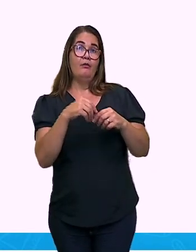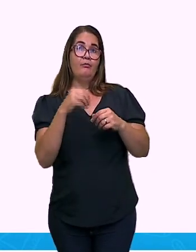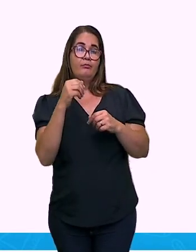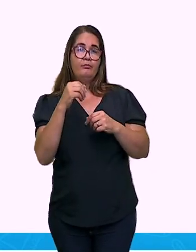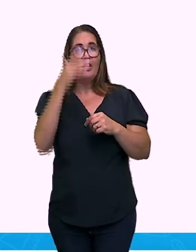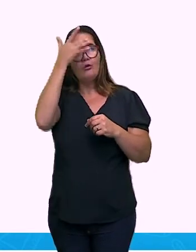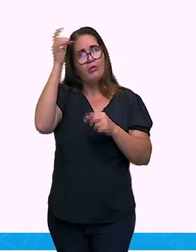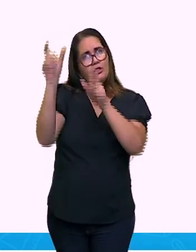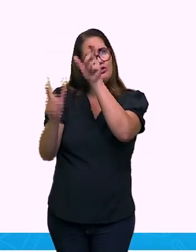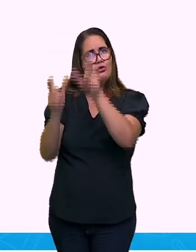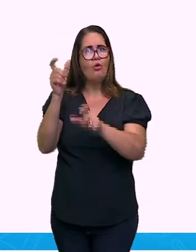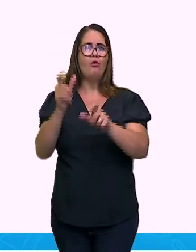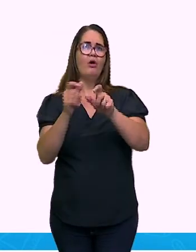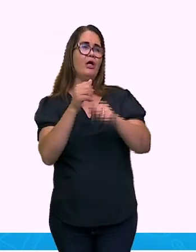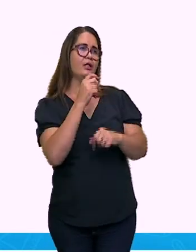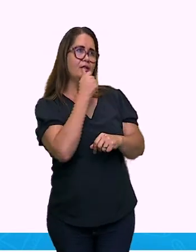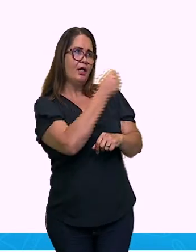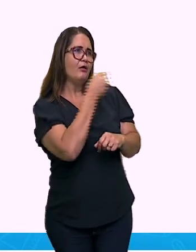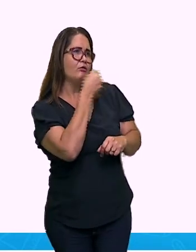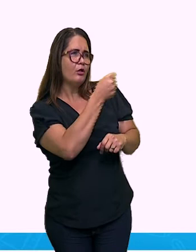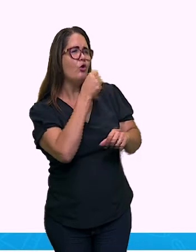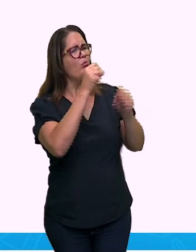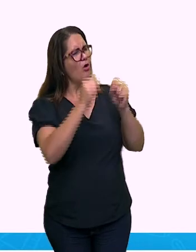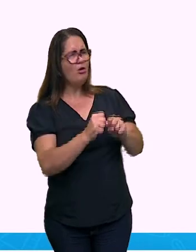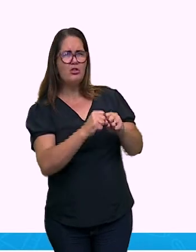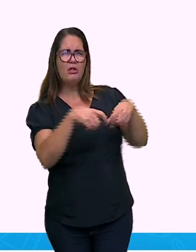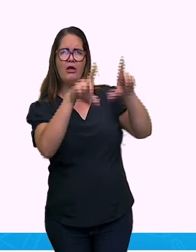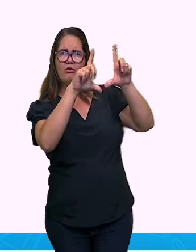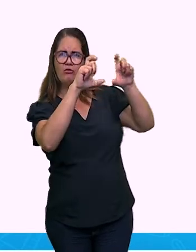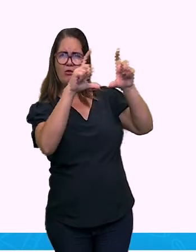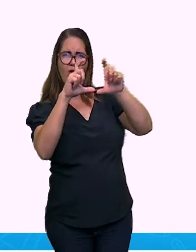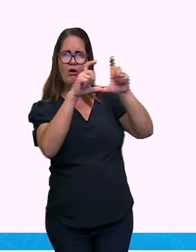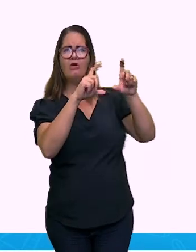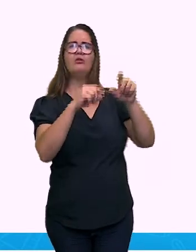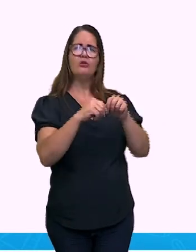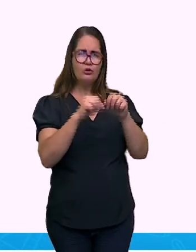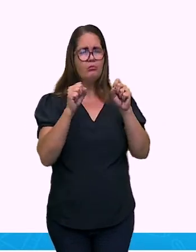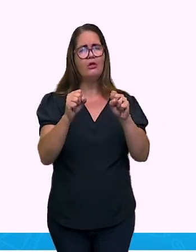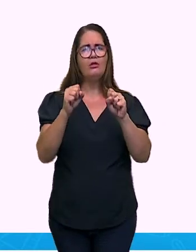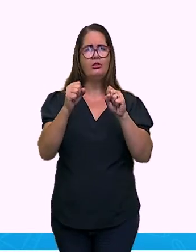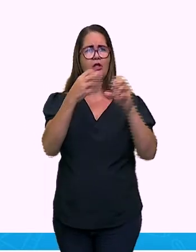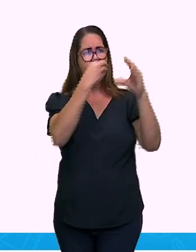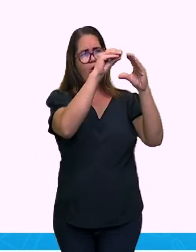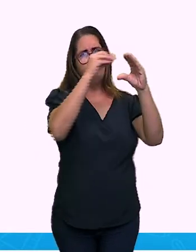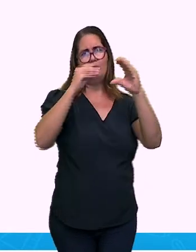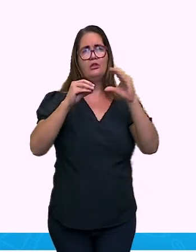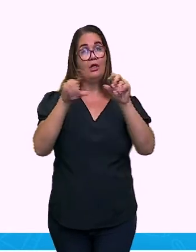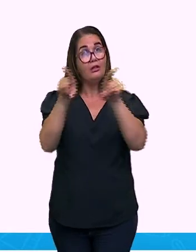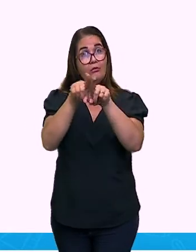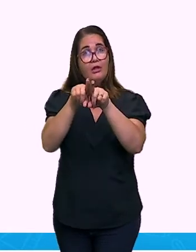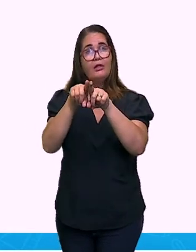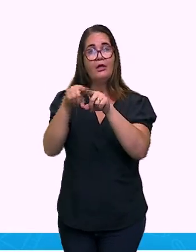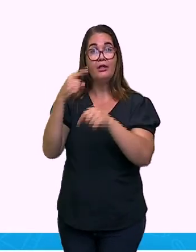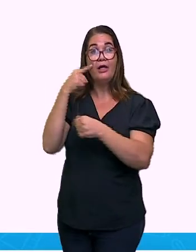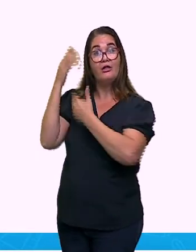se vai colocar ou não uma foto. E temos aqui o nome da entrevistadora